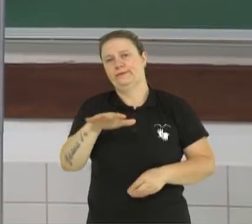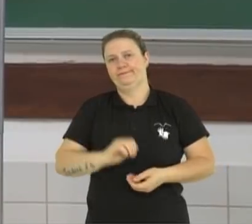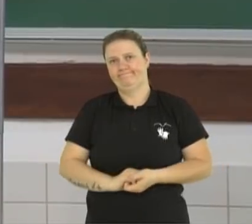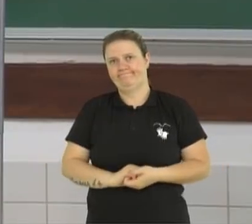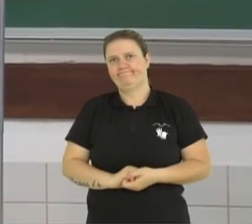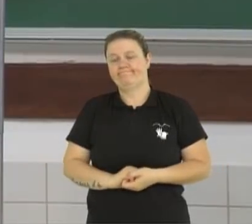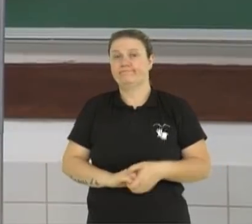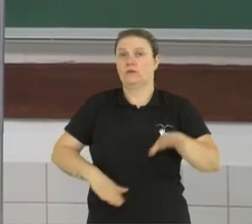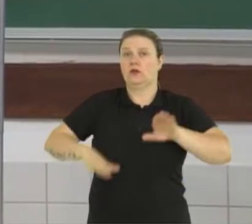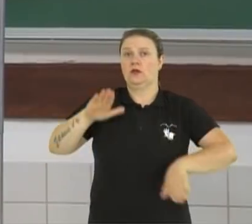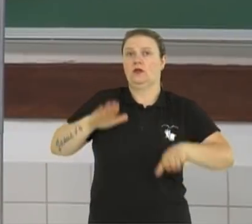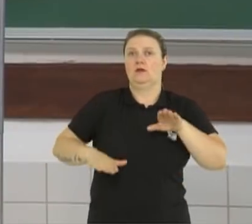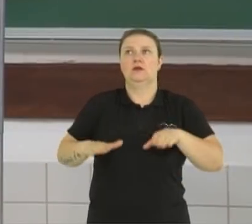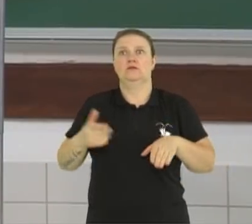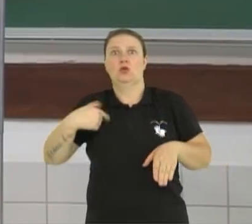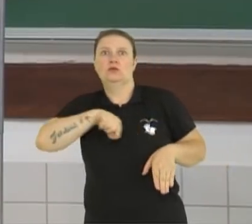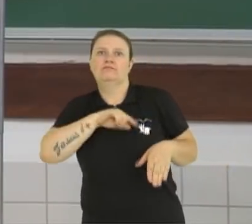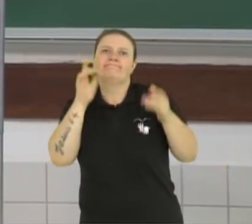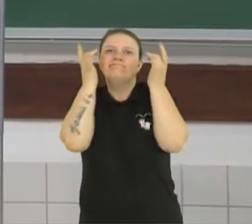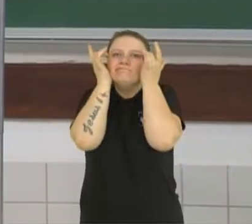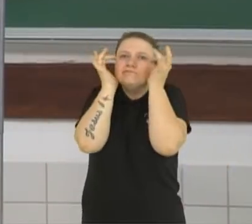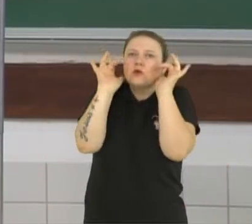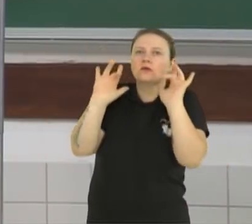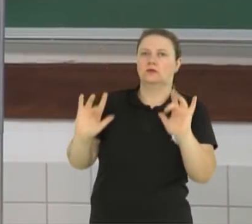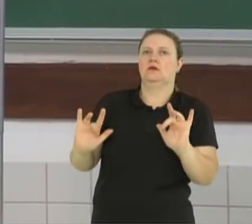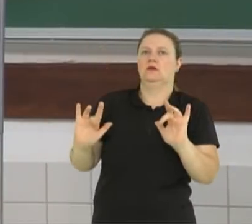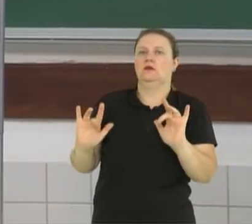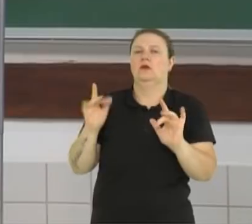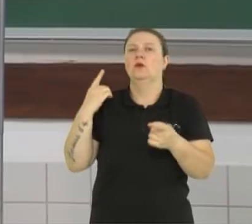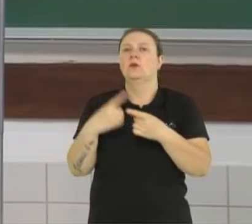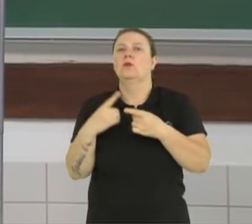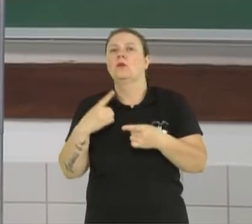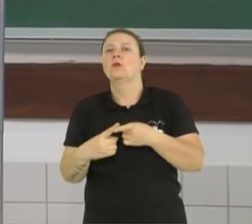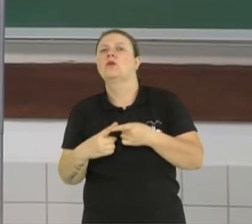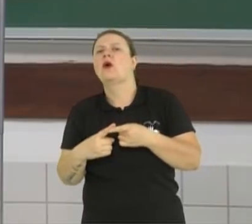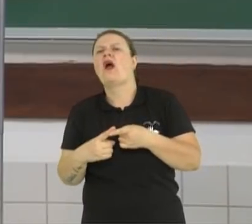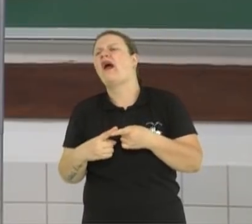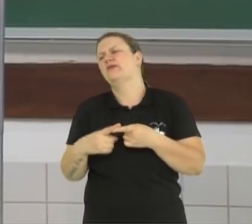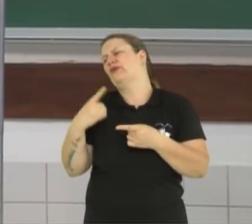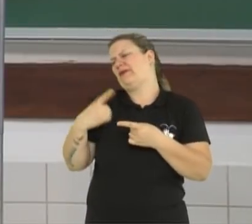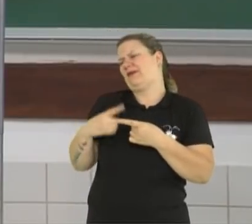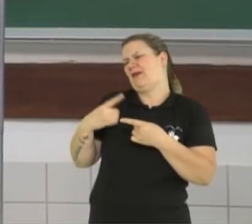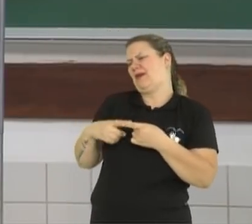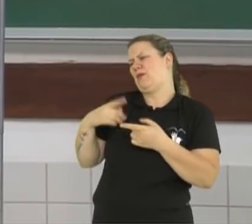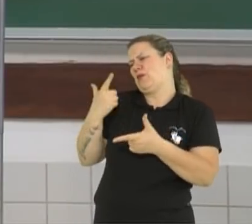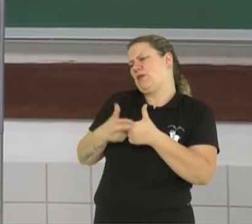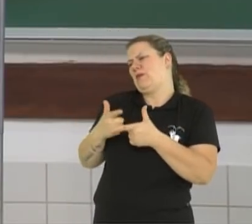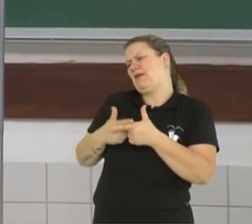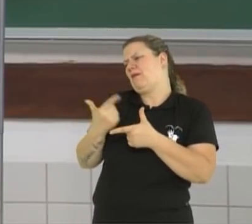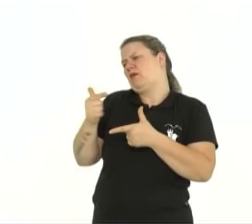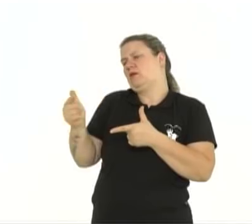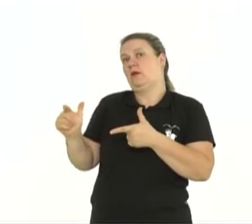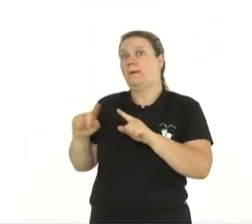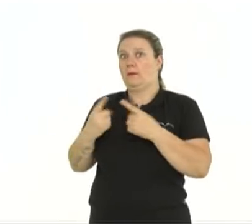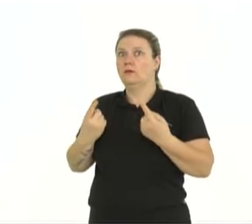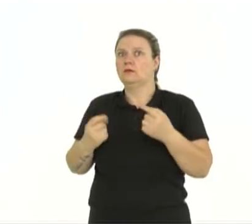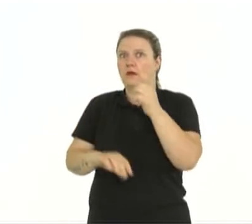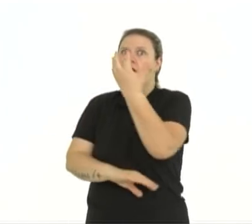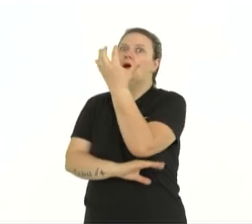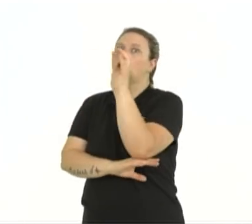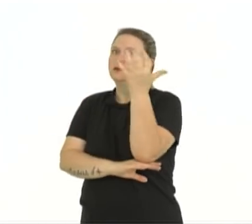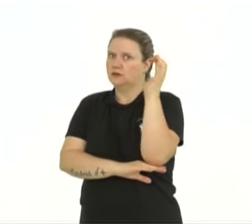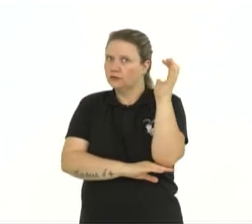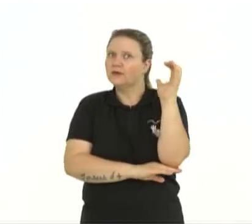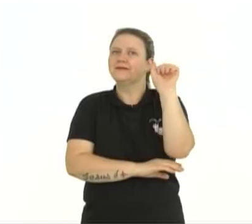Às vezes a gente não mensura esse impacto ambiental porque a gente não está ali, mas para a natureza tem e muito. A erosão e compactação